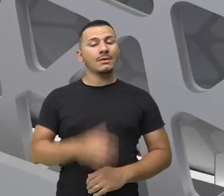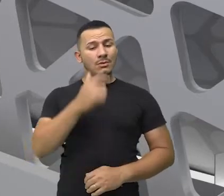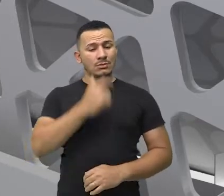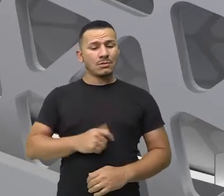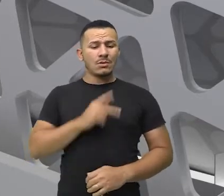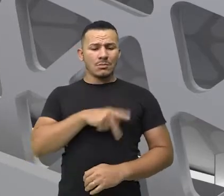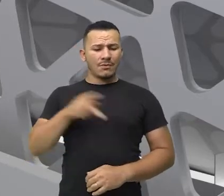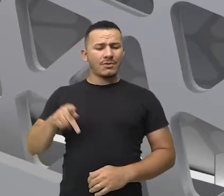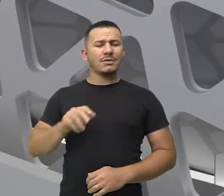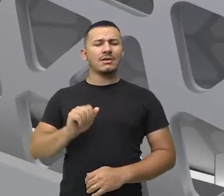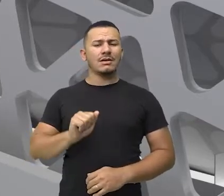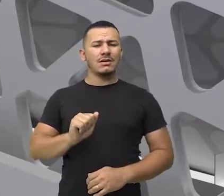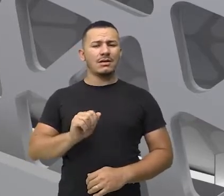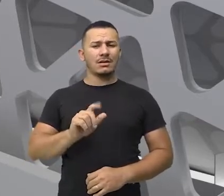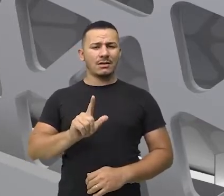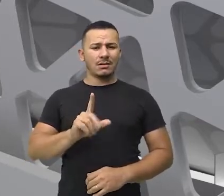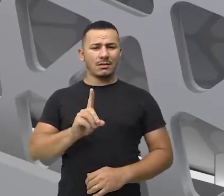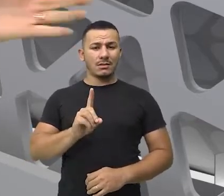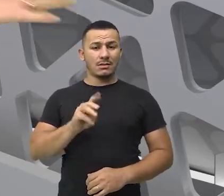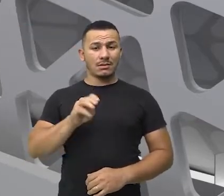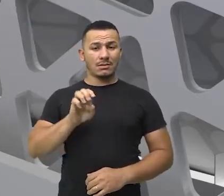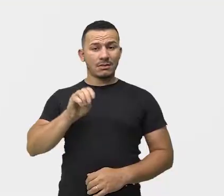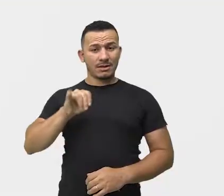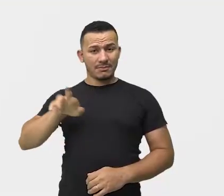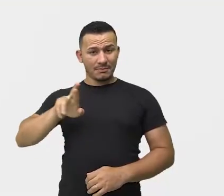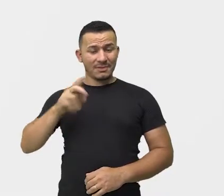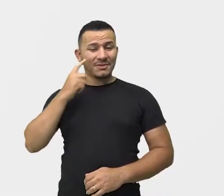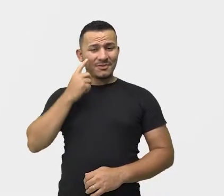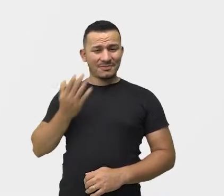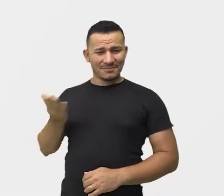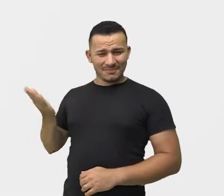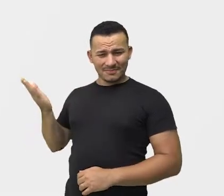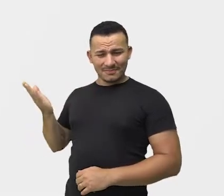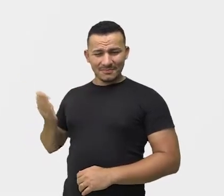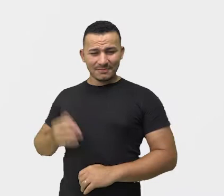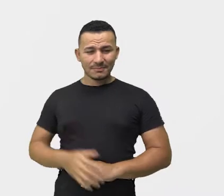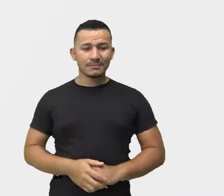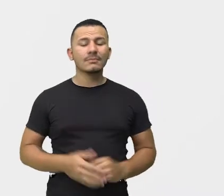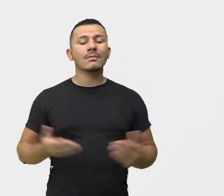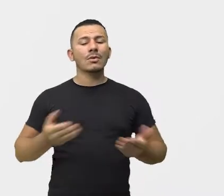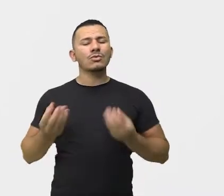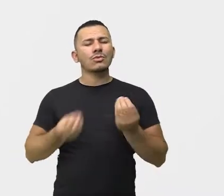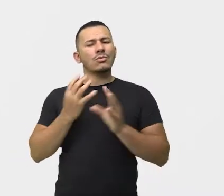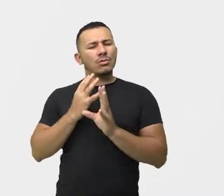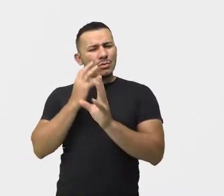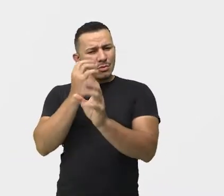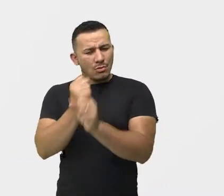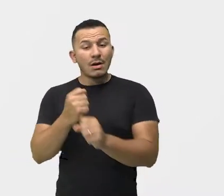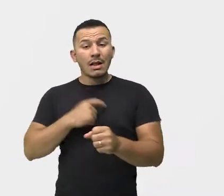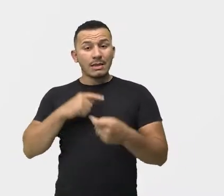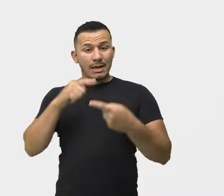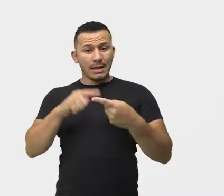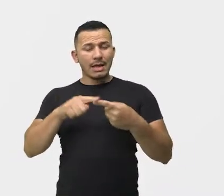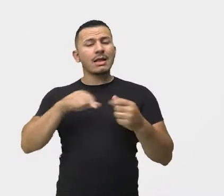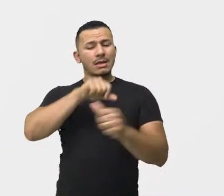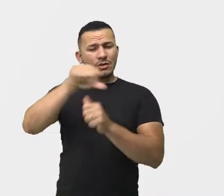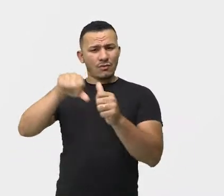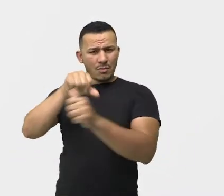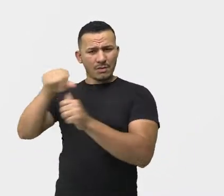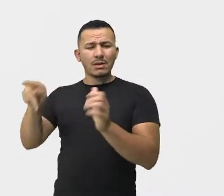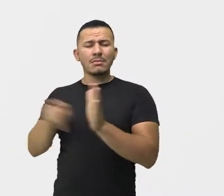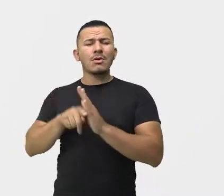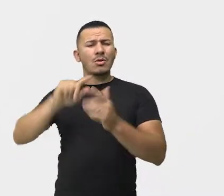Aldemir Malveira e nós temos como objeto do conhecimento, segue! Resolução de problemas envolvendo